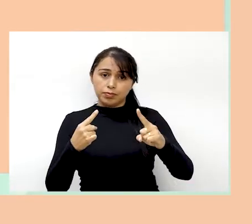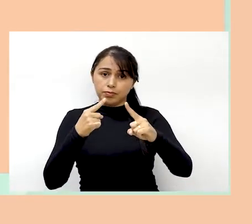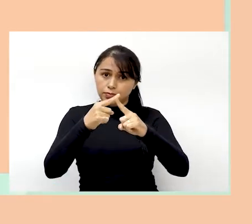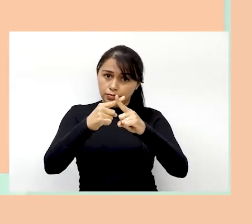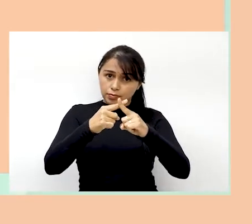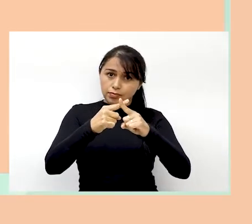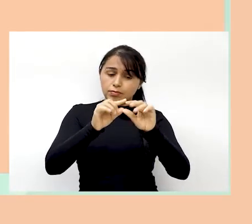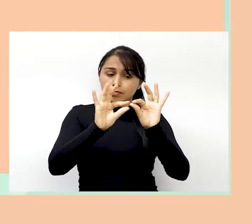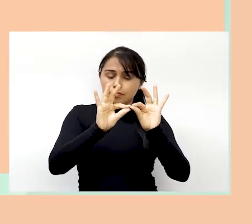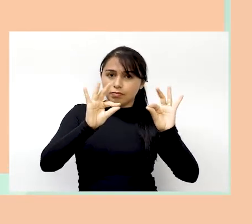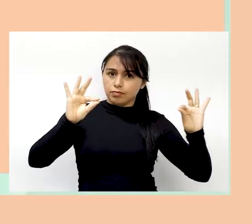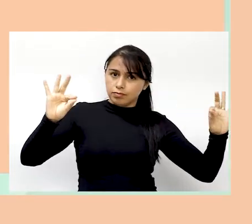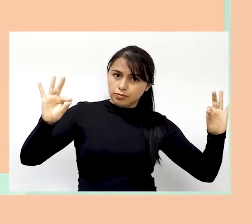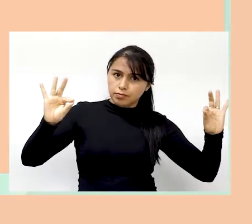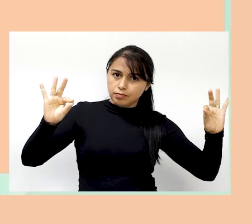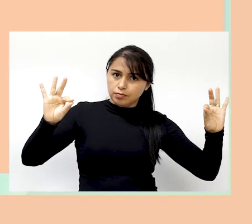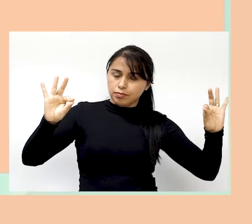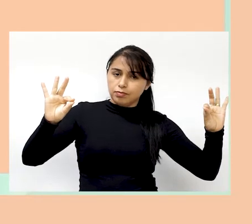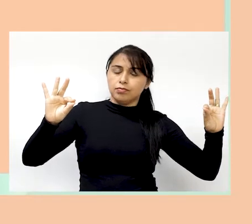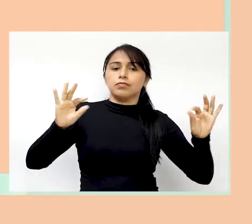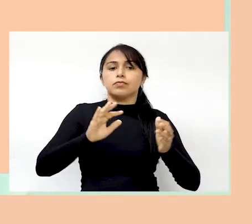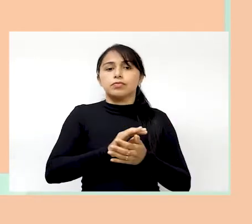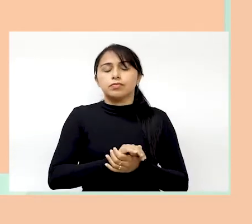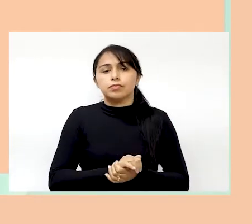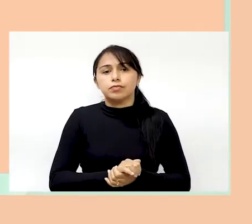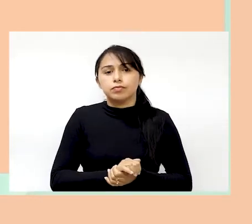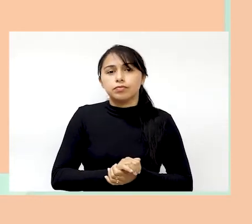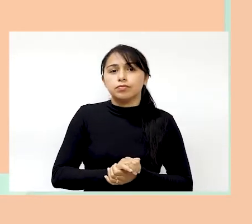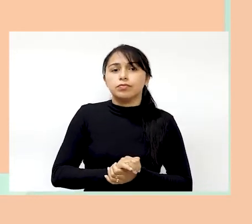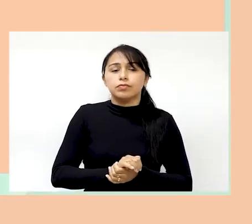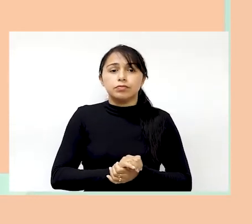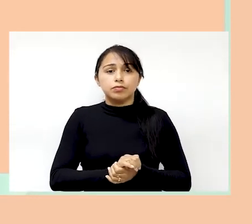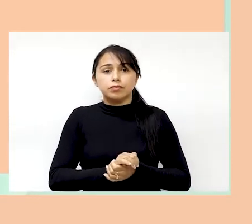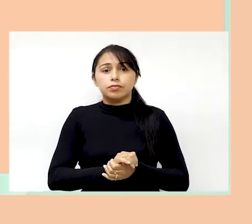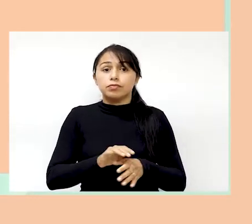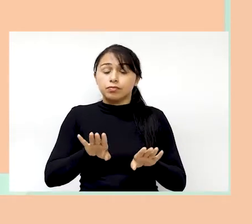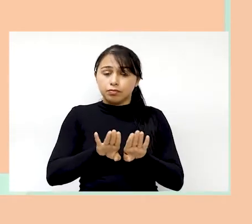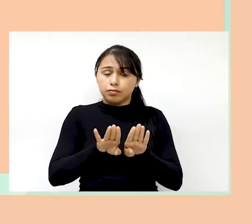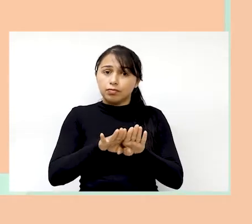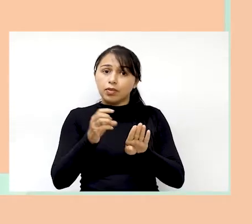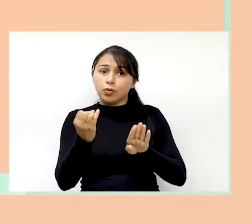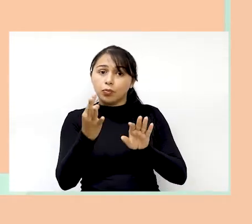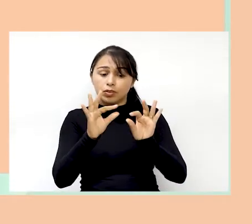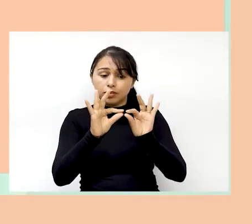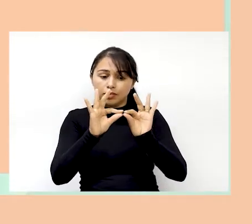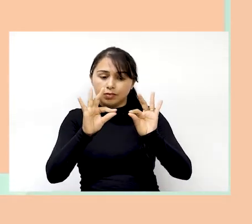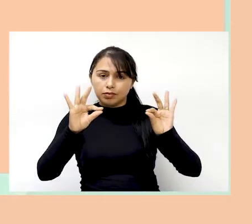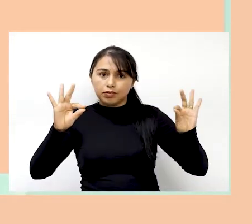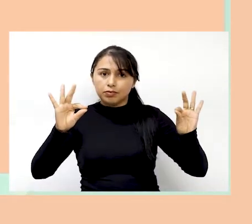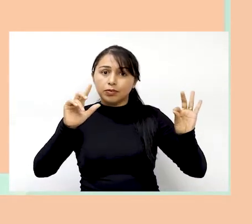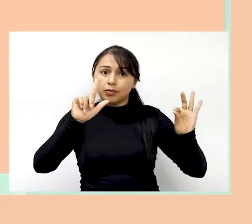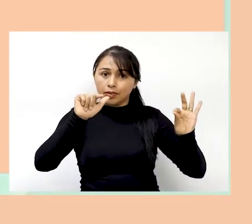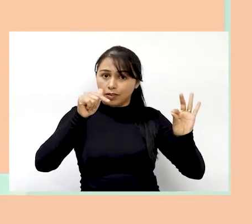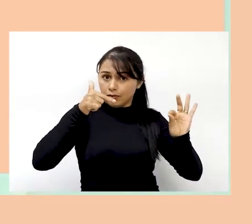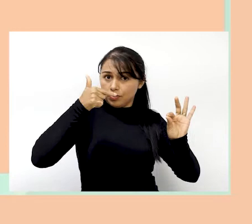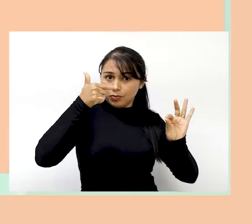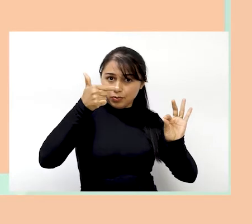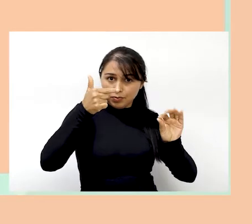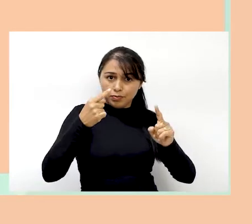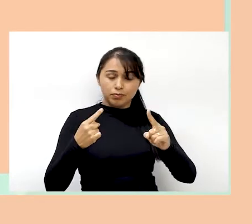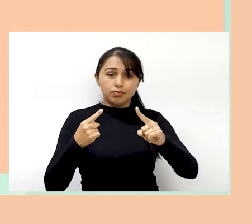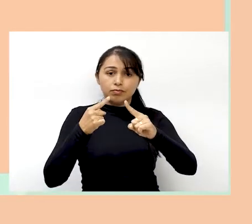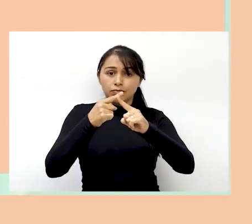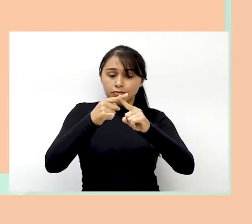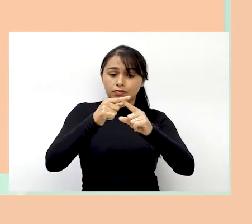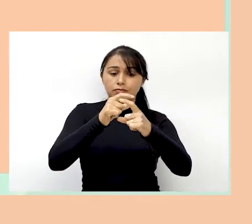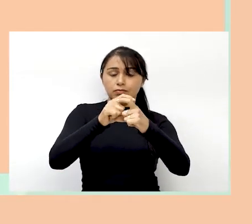medida fornecida por essa expressão. Então, ele ainda fala, né, que a quantidade de fio a ser usado é duas